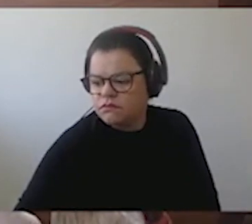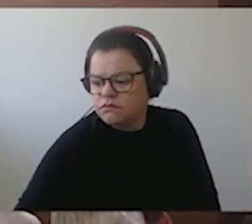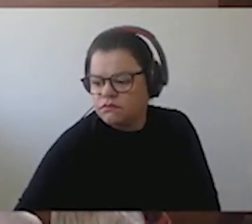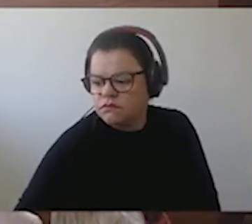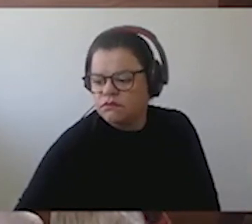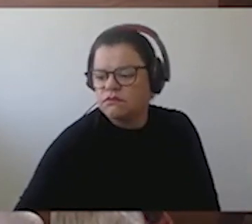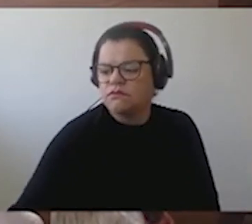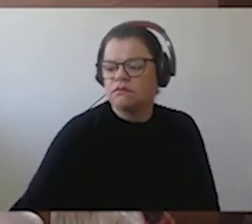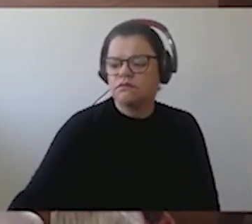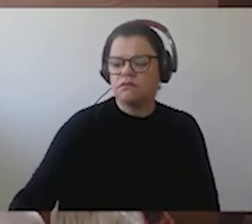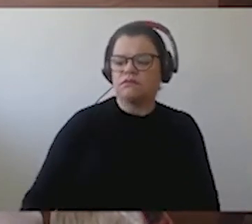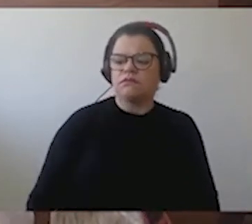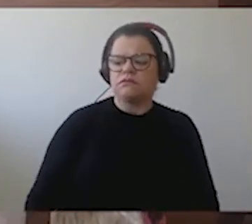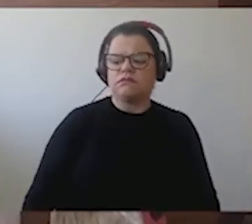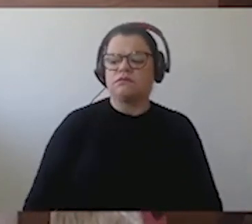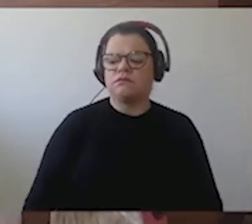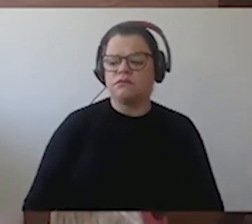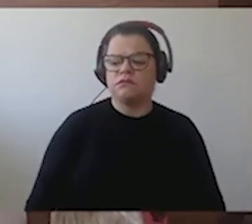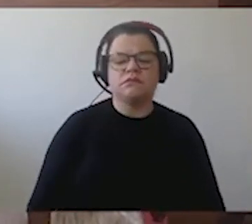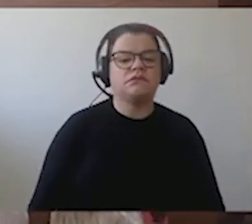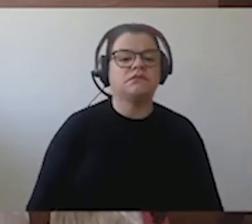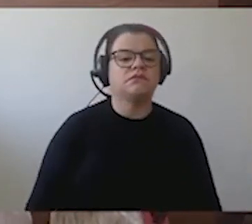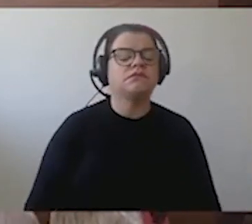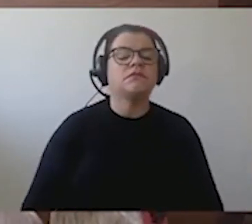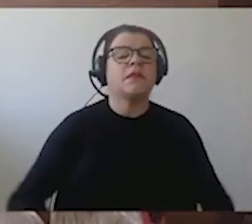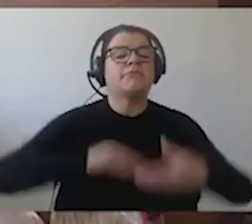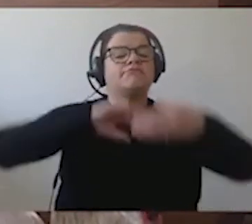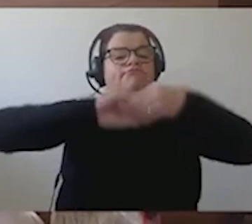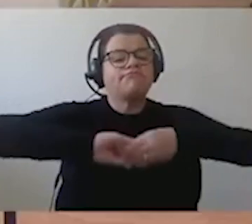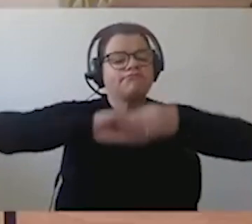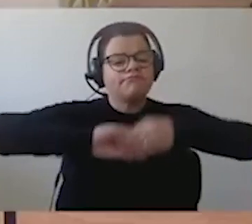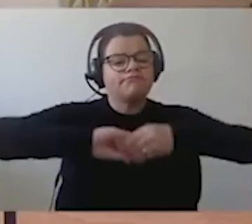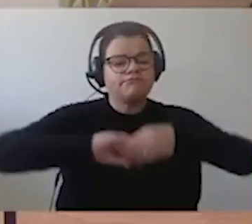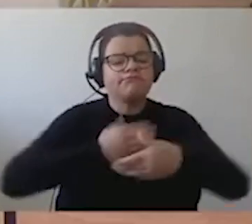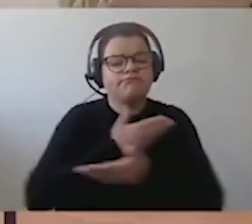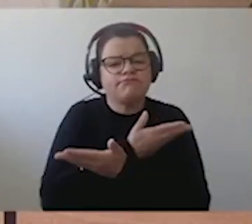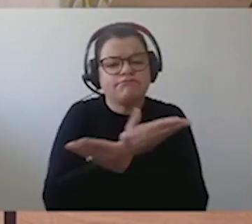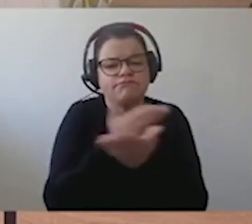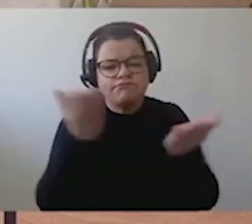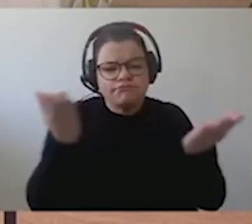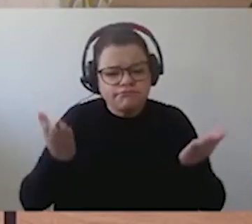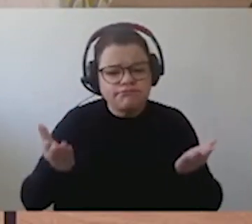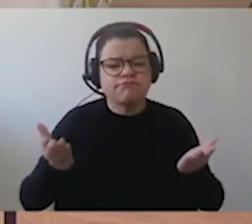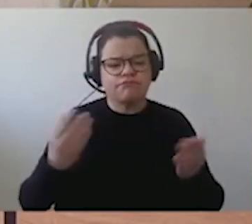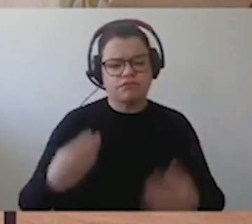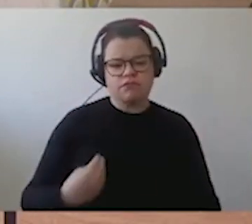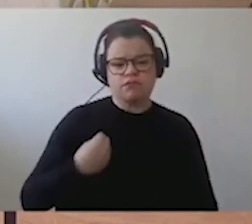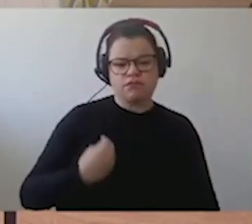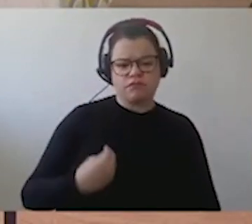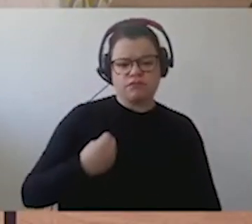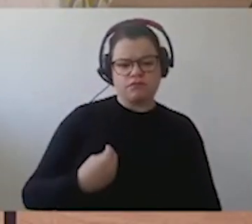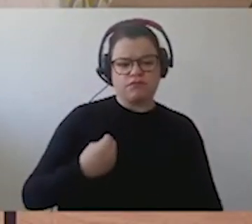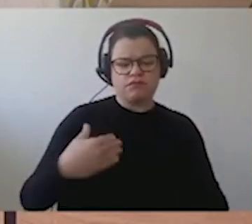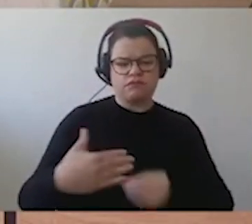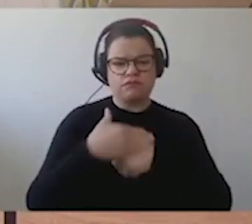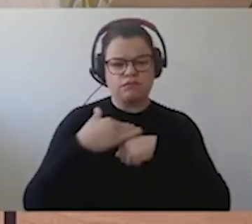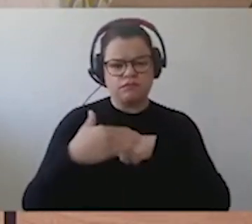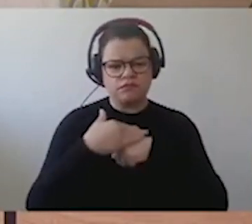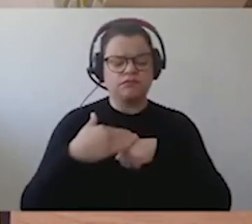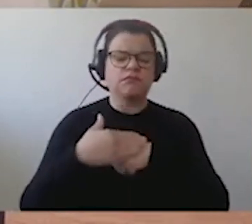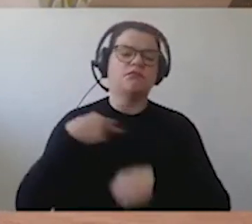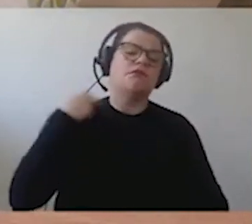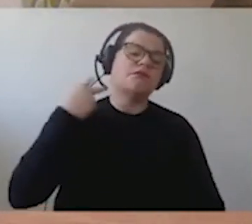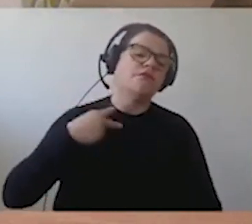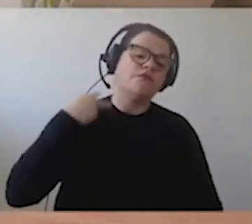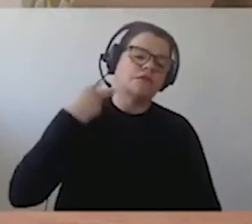todas mais uma vez cumprimentar os nossos convidados que já se fazem presente para daqui a pouco conversar com os vereadores e vereadoras antes de fazer